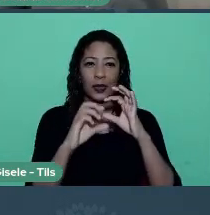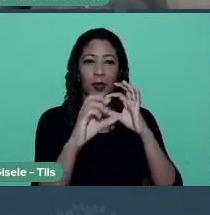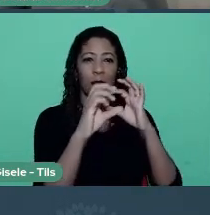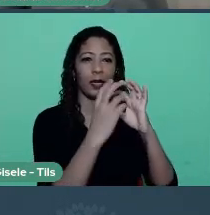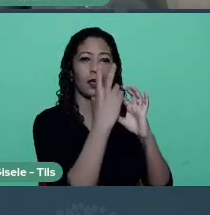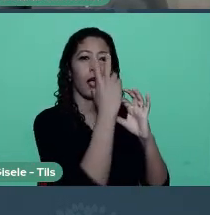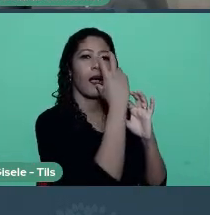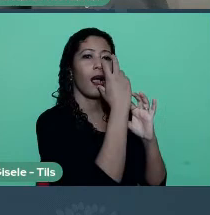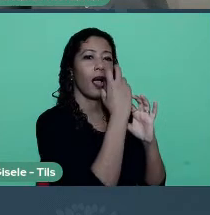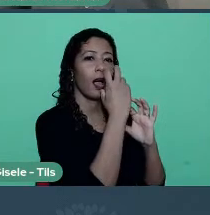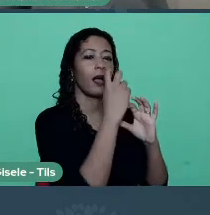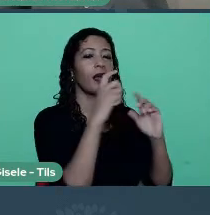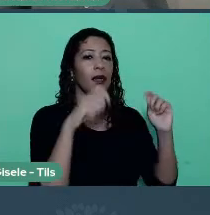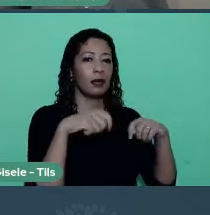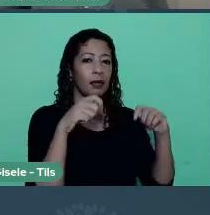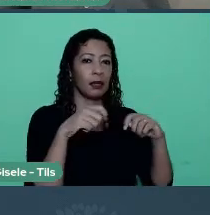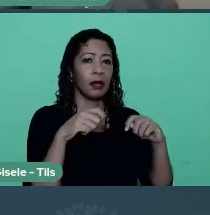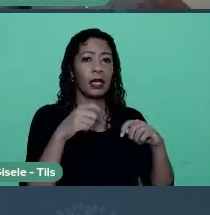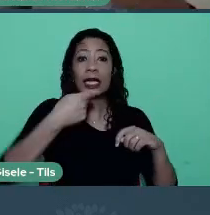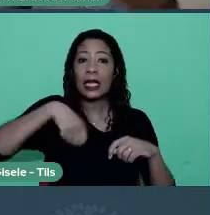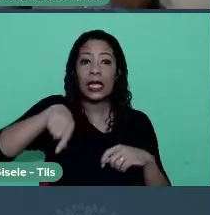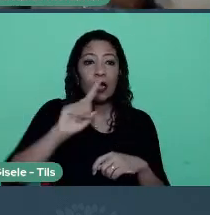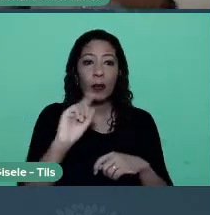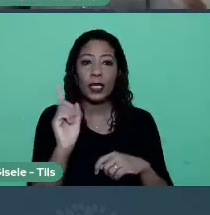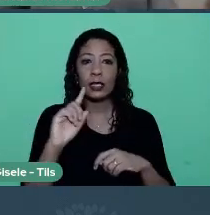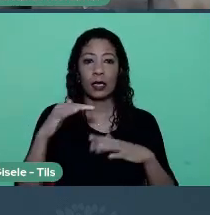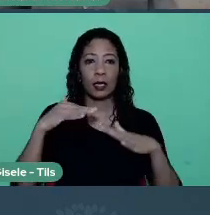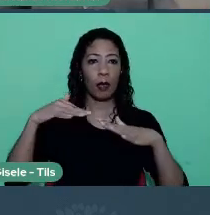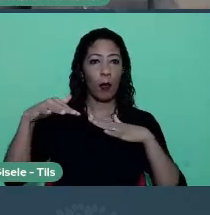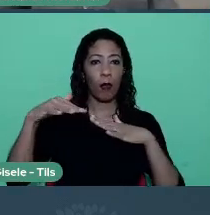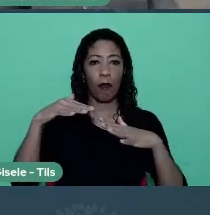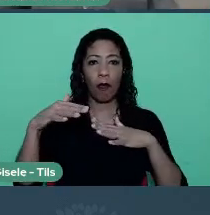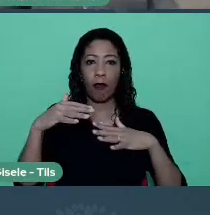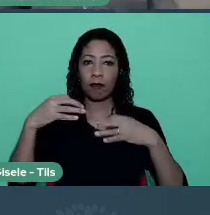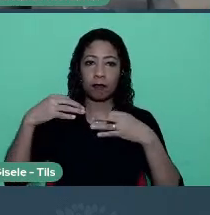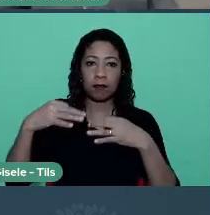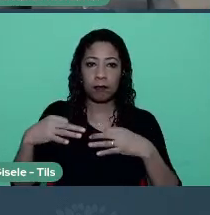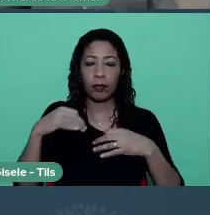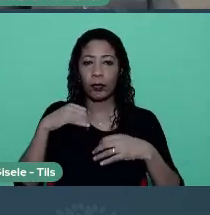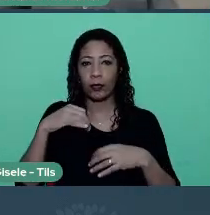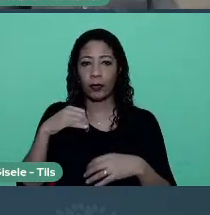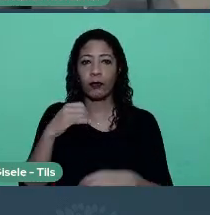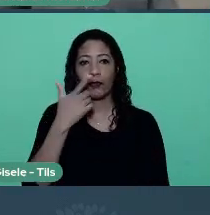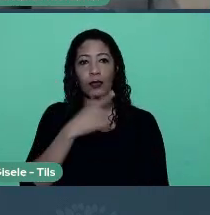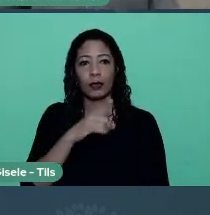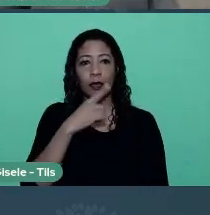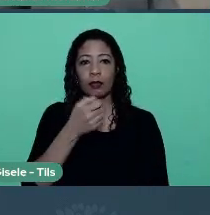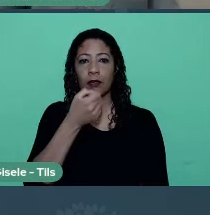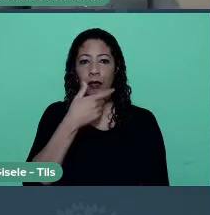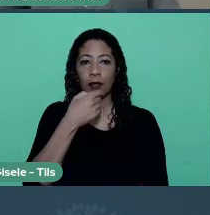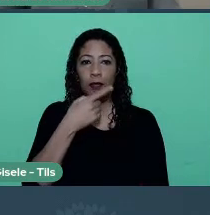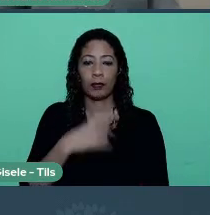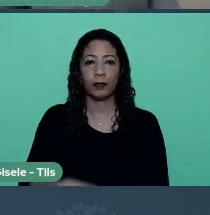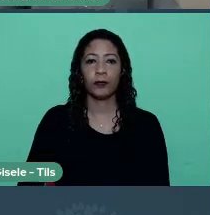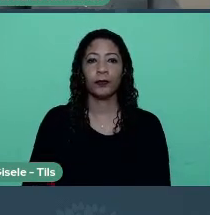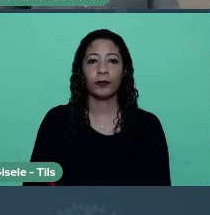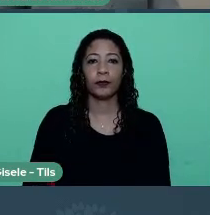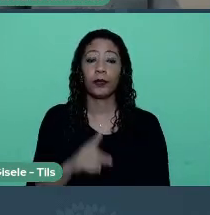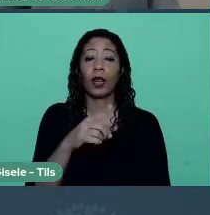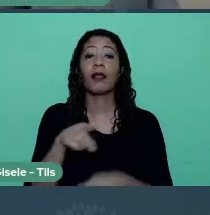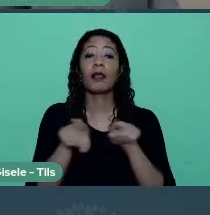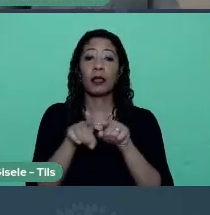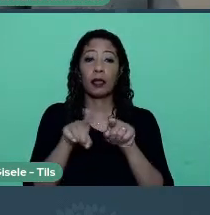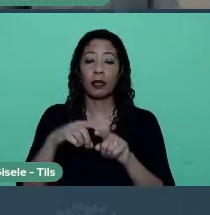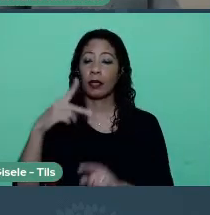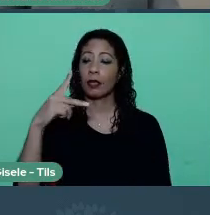tem necessidade de ter coordenação nenhuma, você recebe o medicamento de uma forma passiva. E quando você tem o